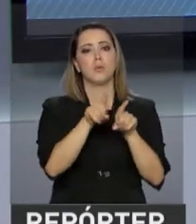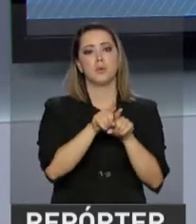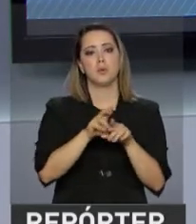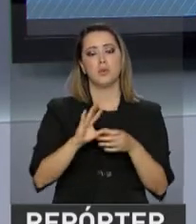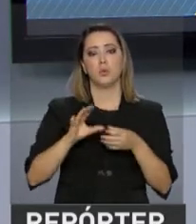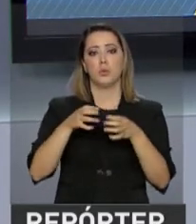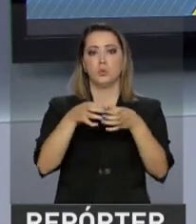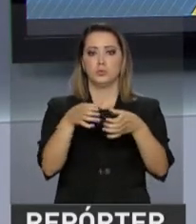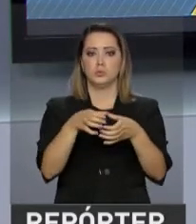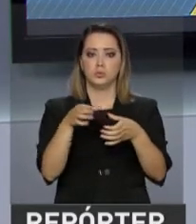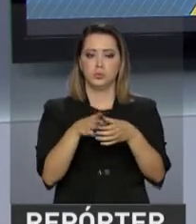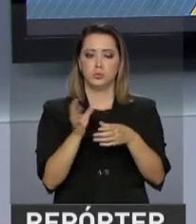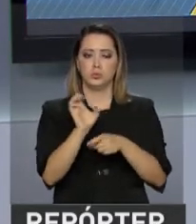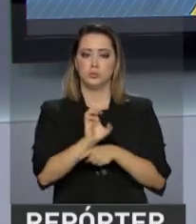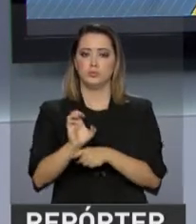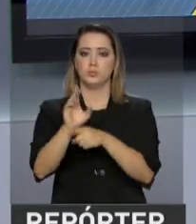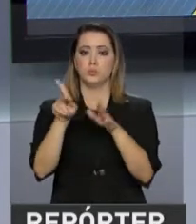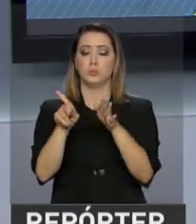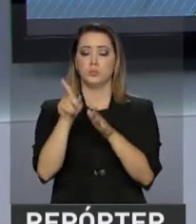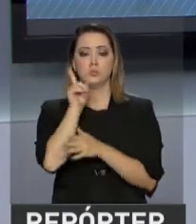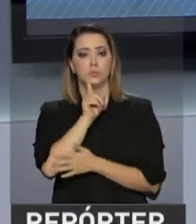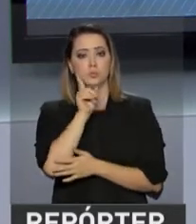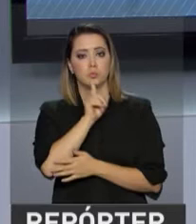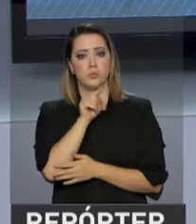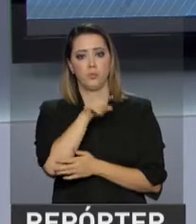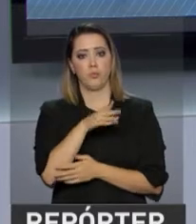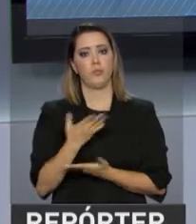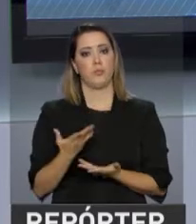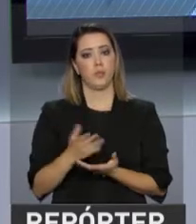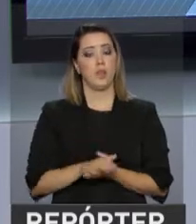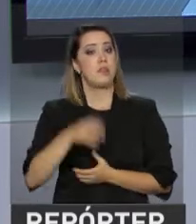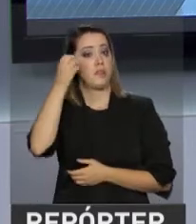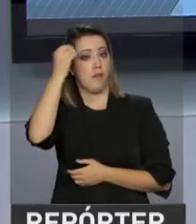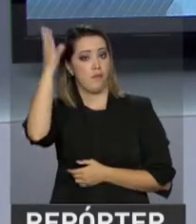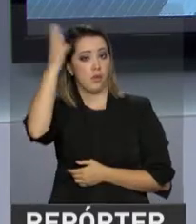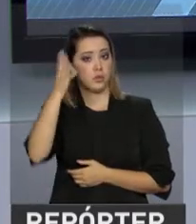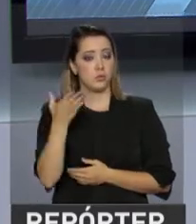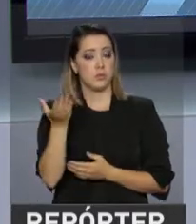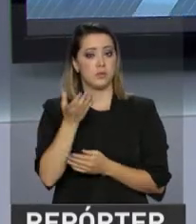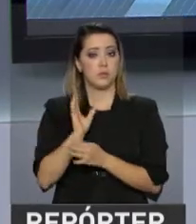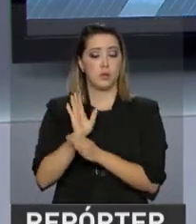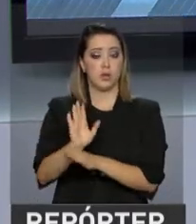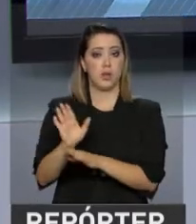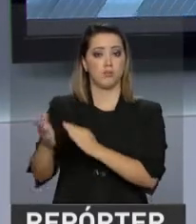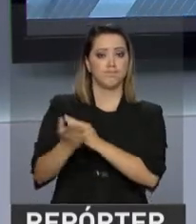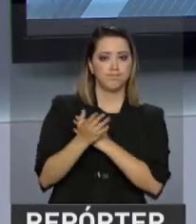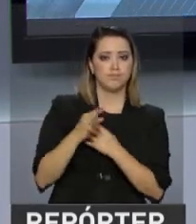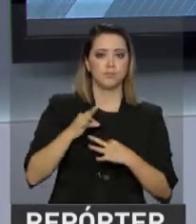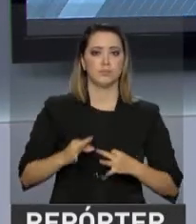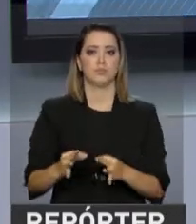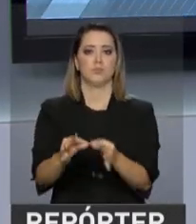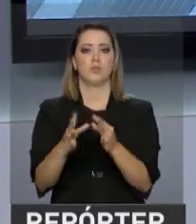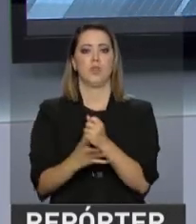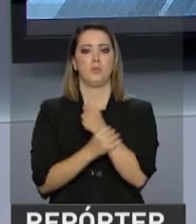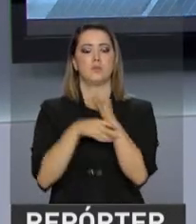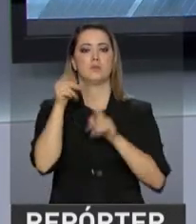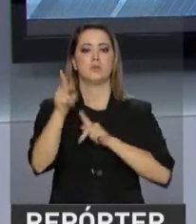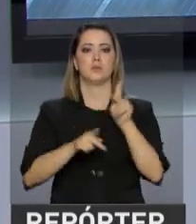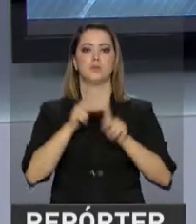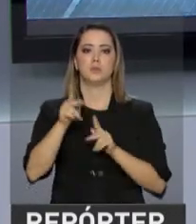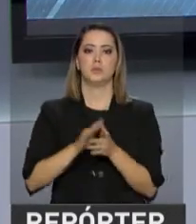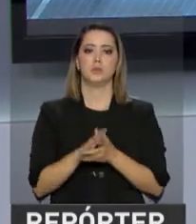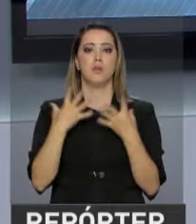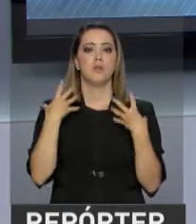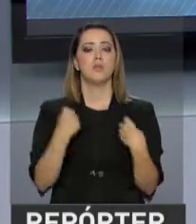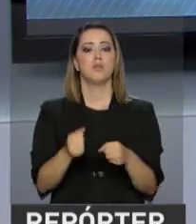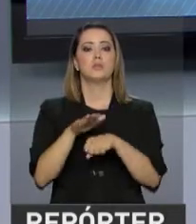do Departamento de Estado. Na viagem, o Brasil quer buscar reforços de tecnologia para a área de segurança pública.